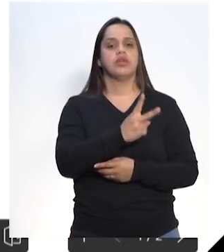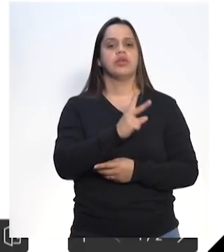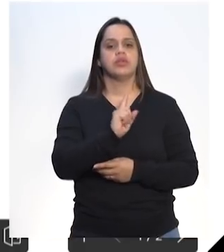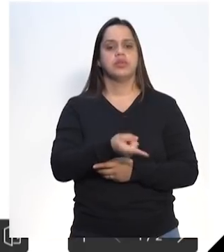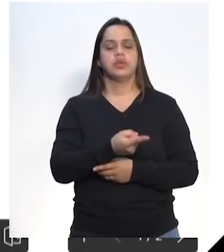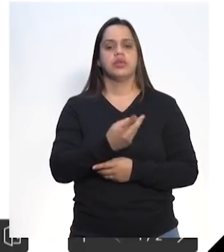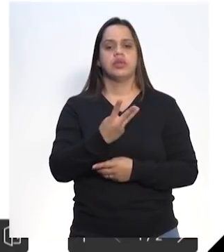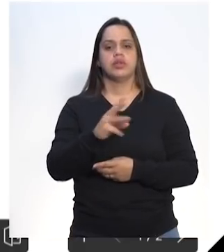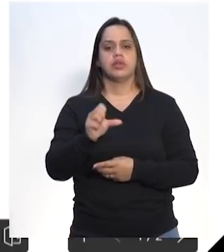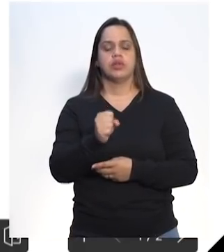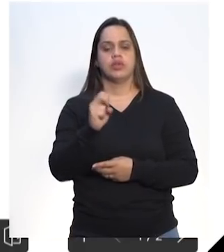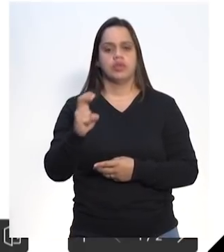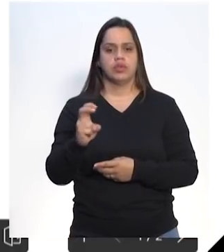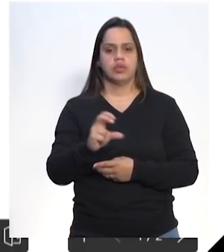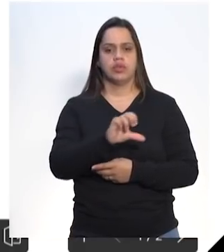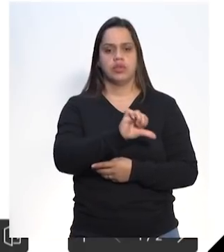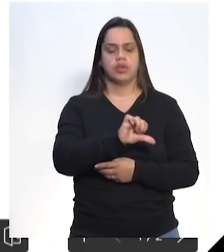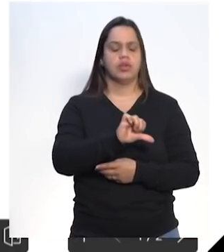12.385 e